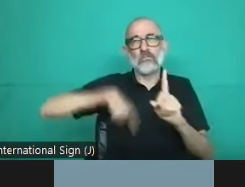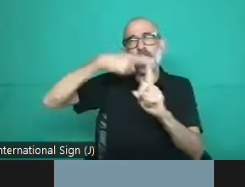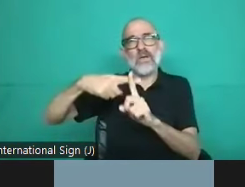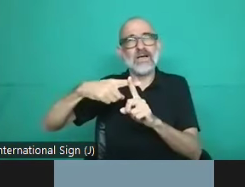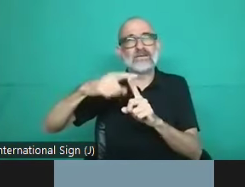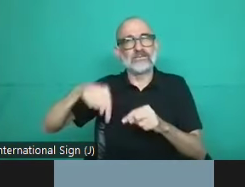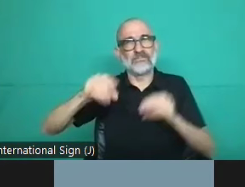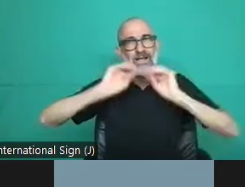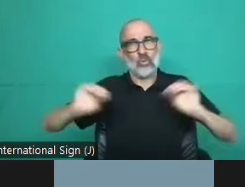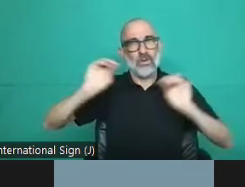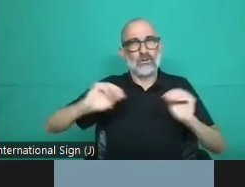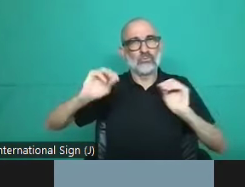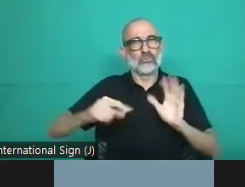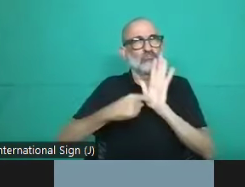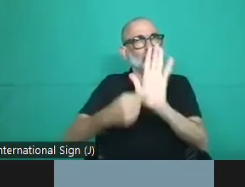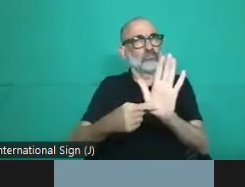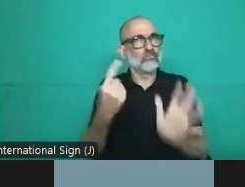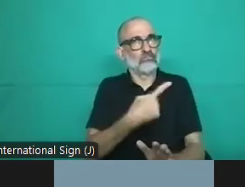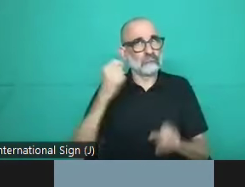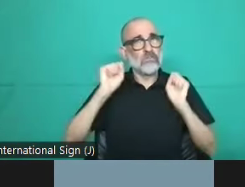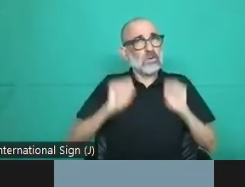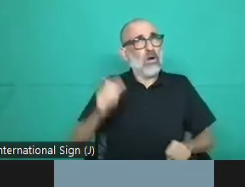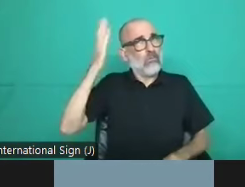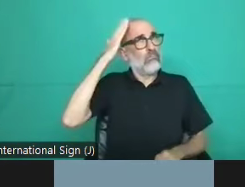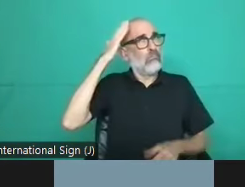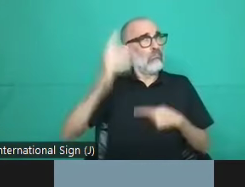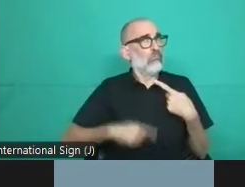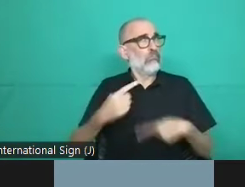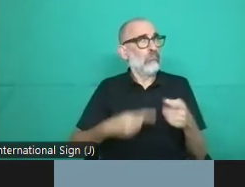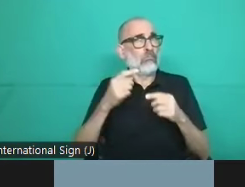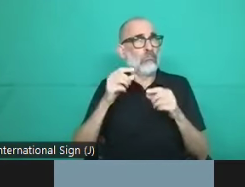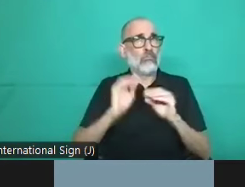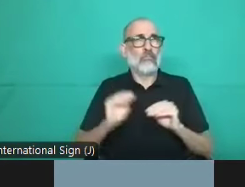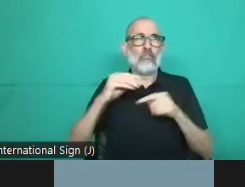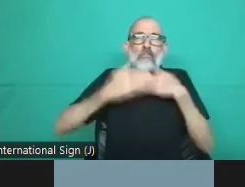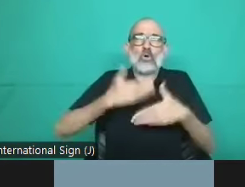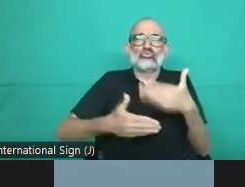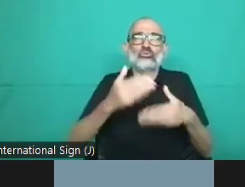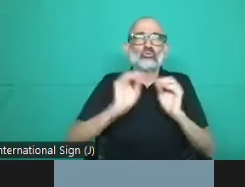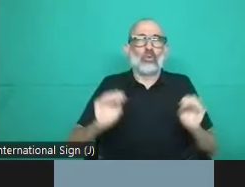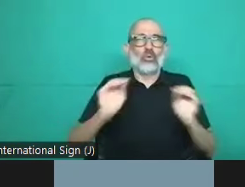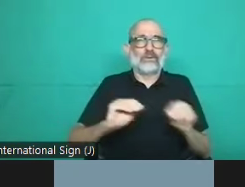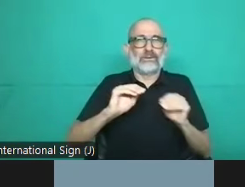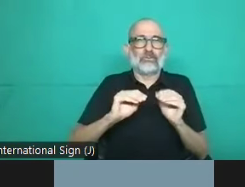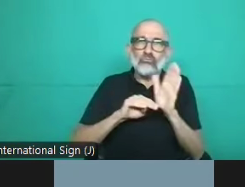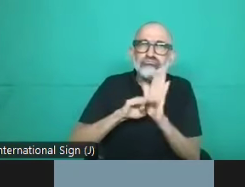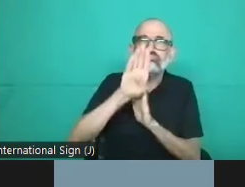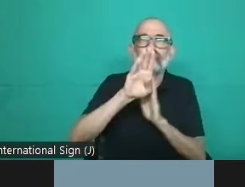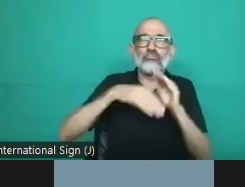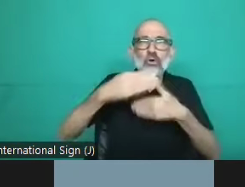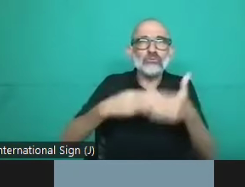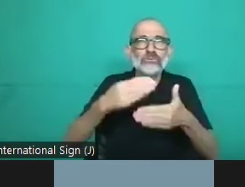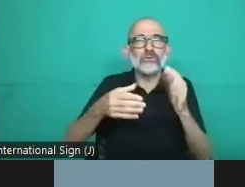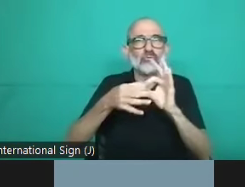os participantes, nossos participantes já sabem fazer, eles têm prática, mas também